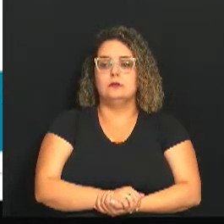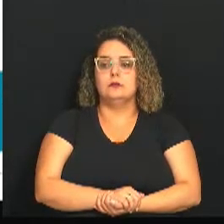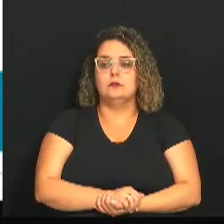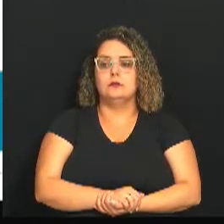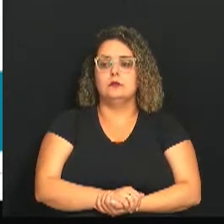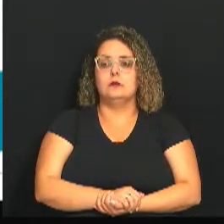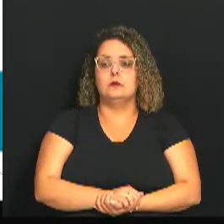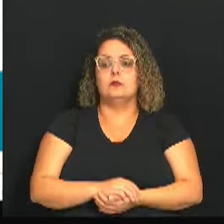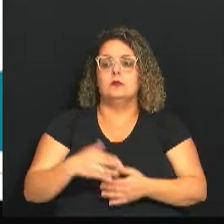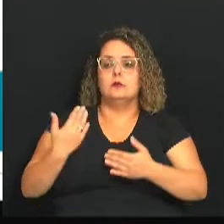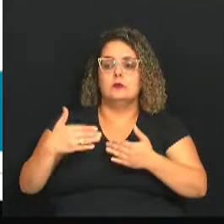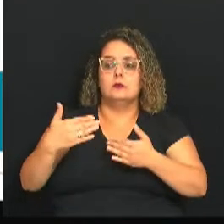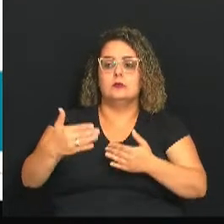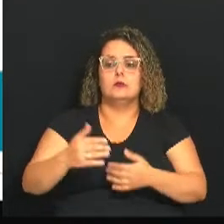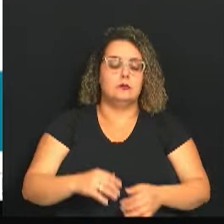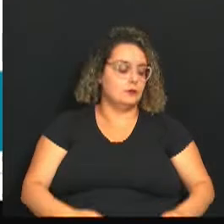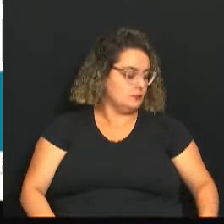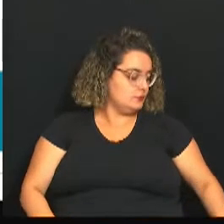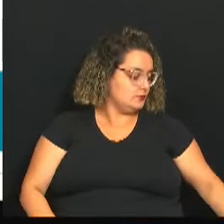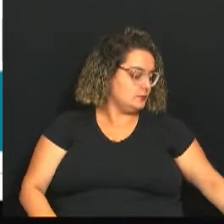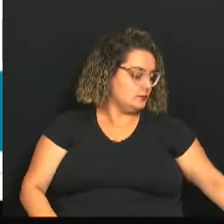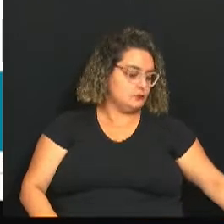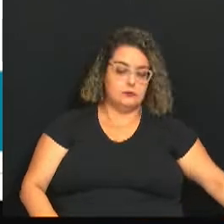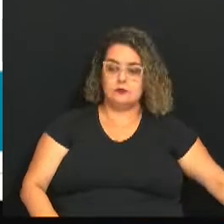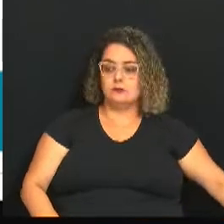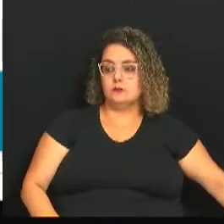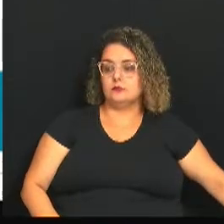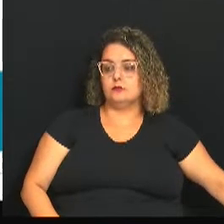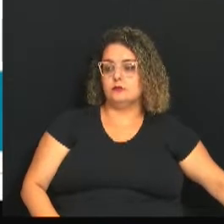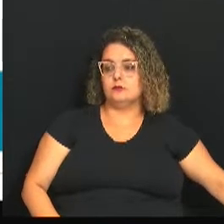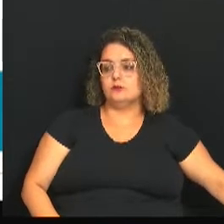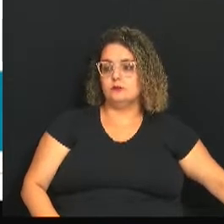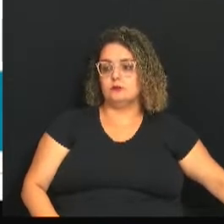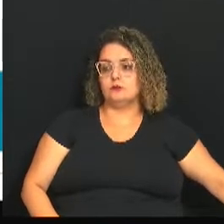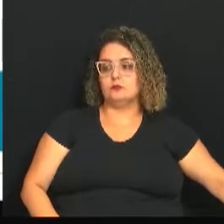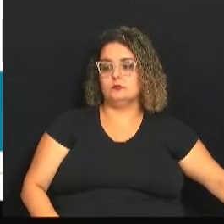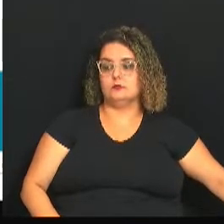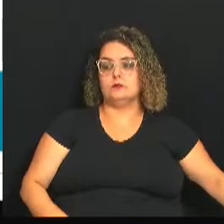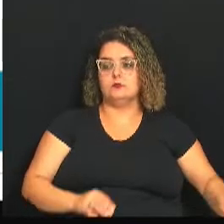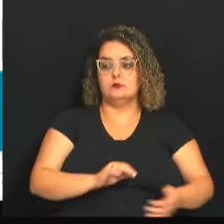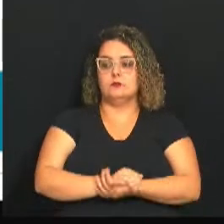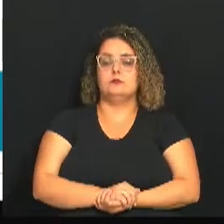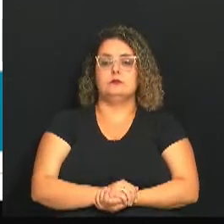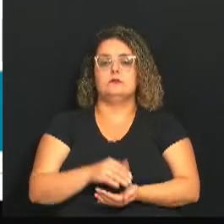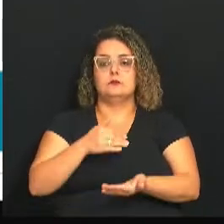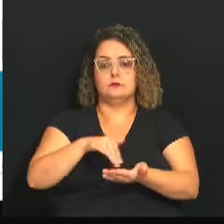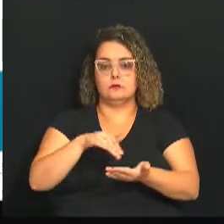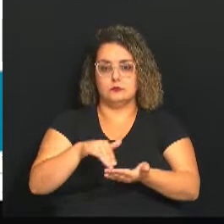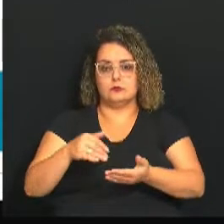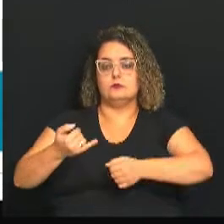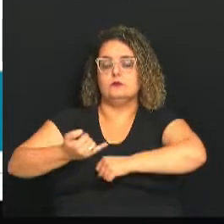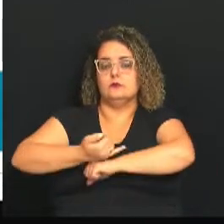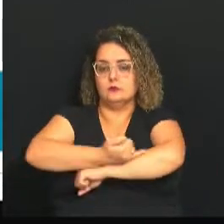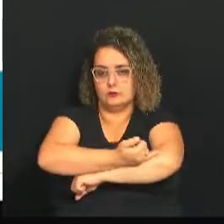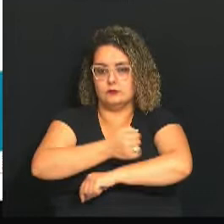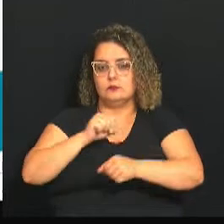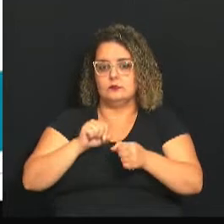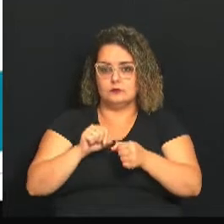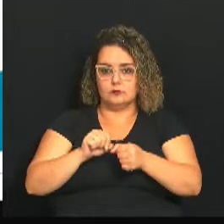tem esse mapa, esse levantamento que foi feito pela Secretaria Municipal de Infraestrutura, e está